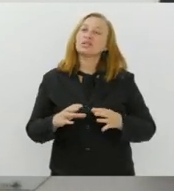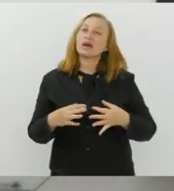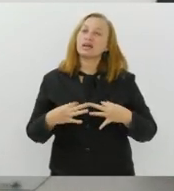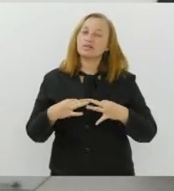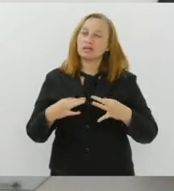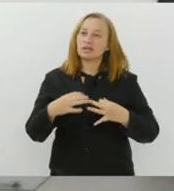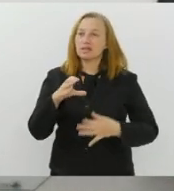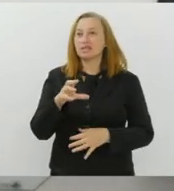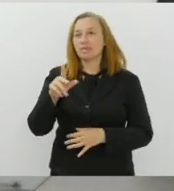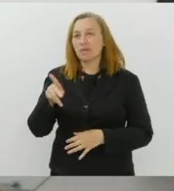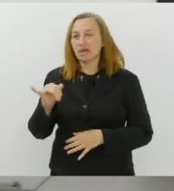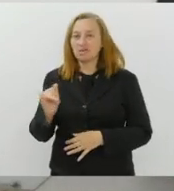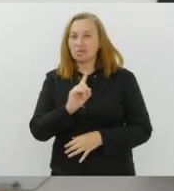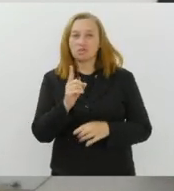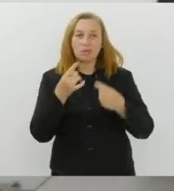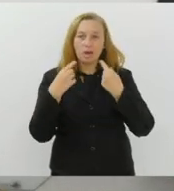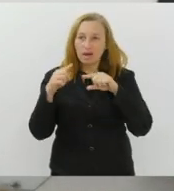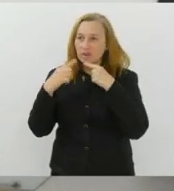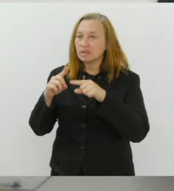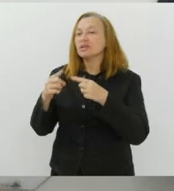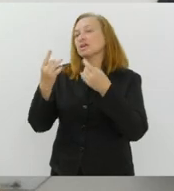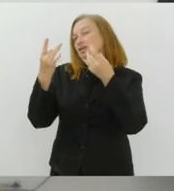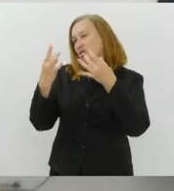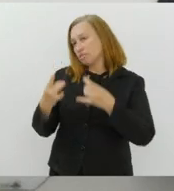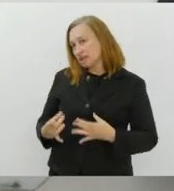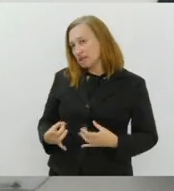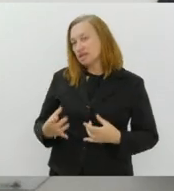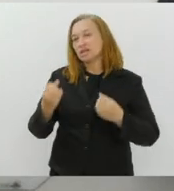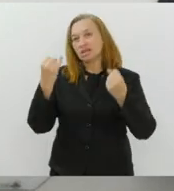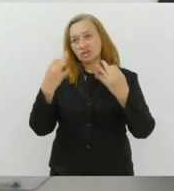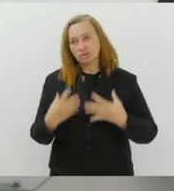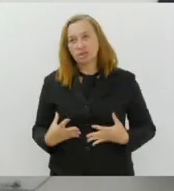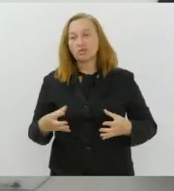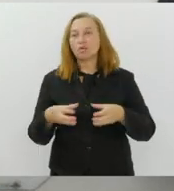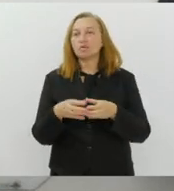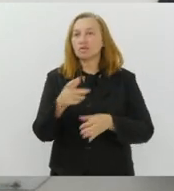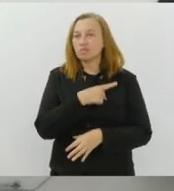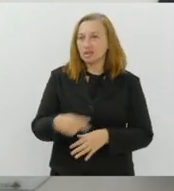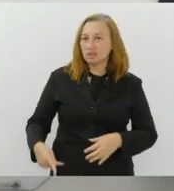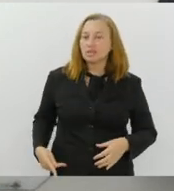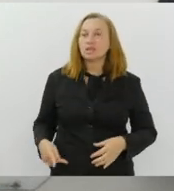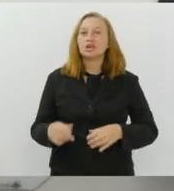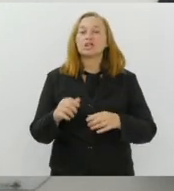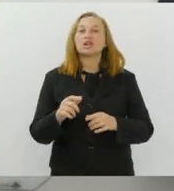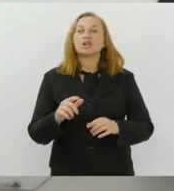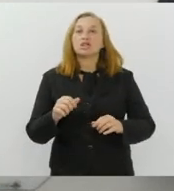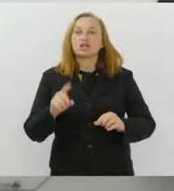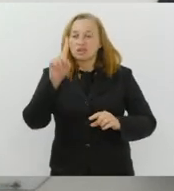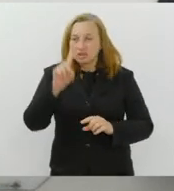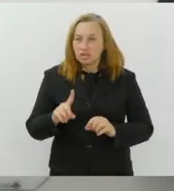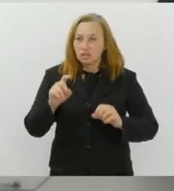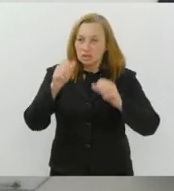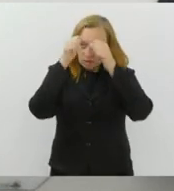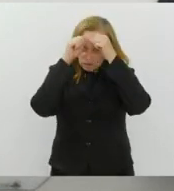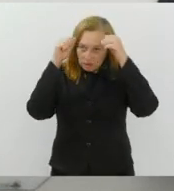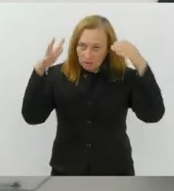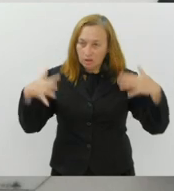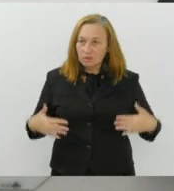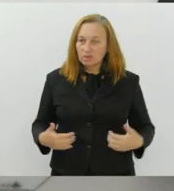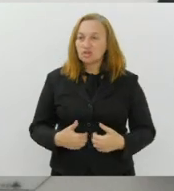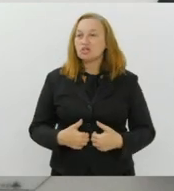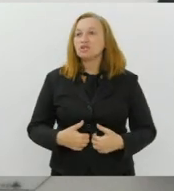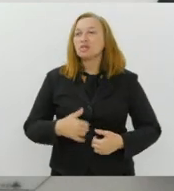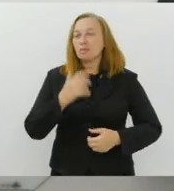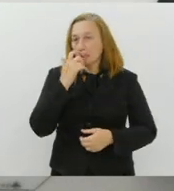para algum esclarecimento, tanto da presidente da Comissão Nacional dos Direitos Autistas, tanto para o senhor Márcio